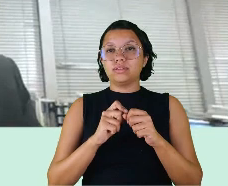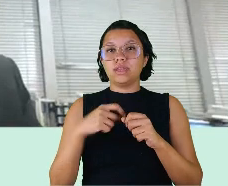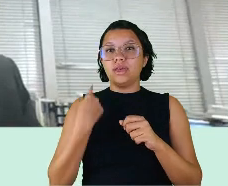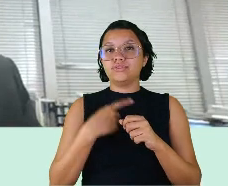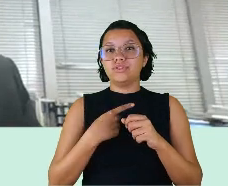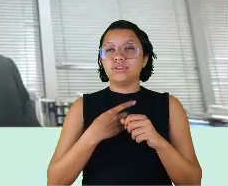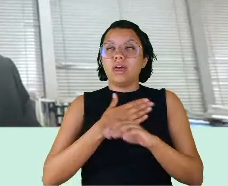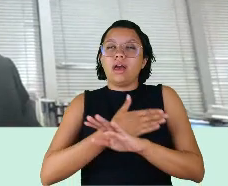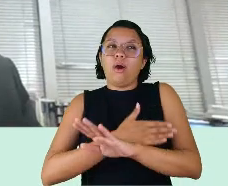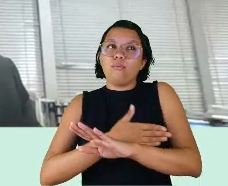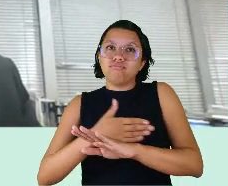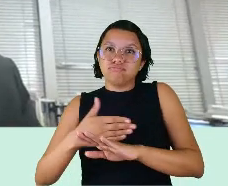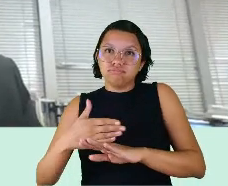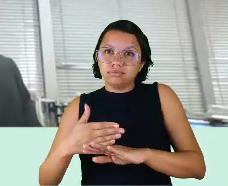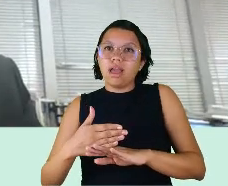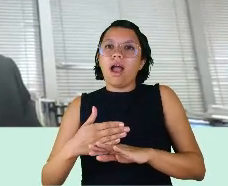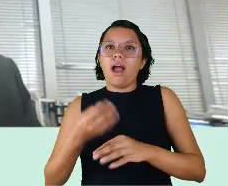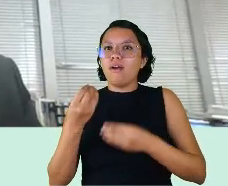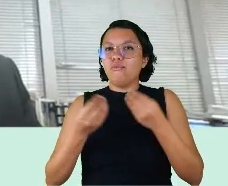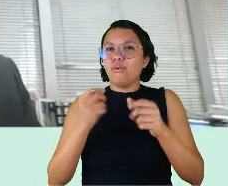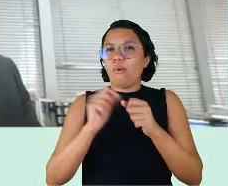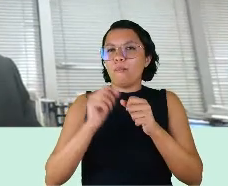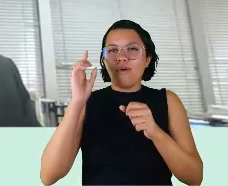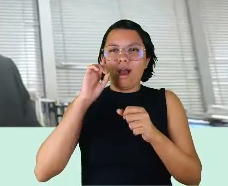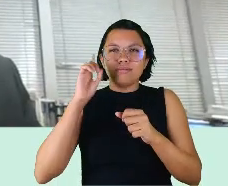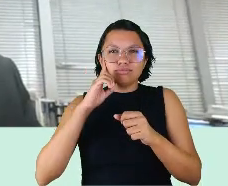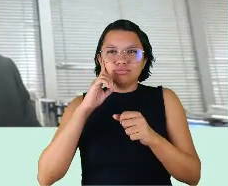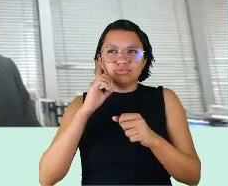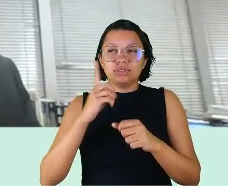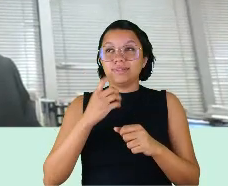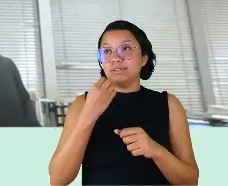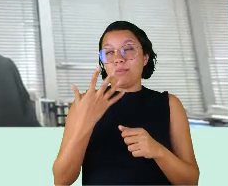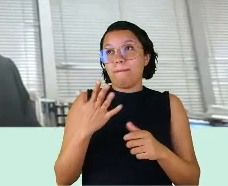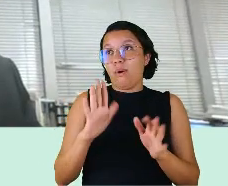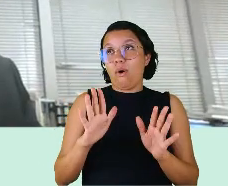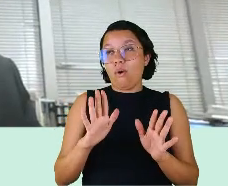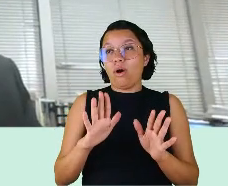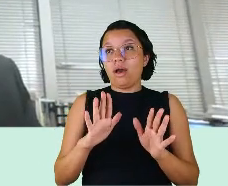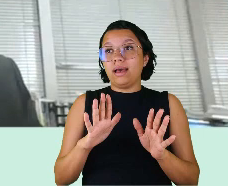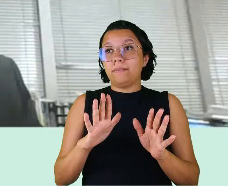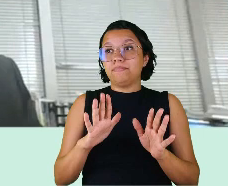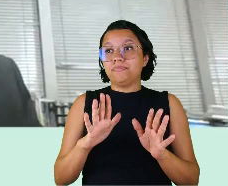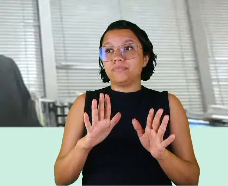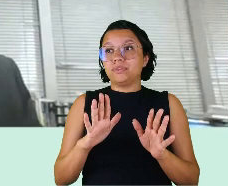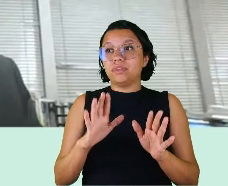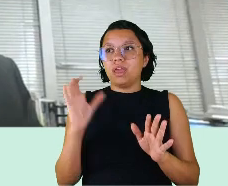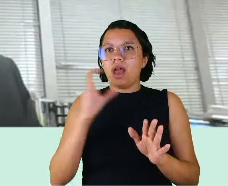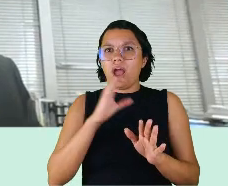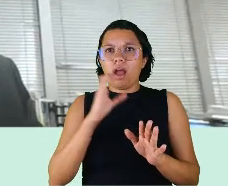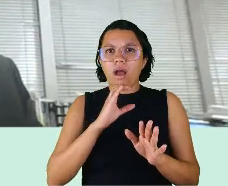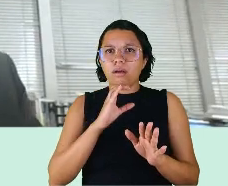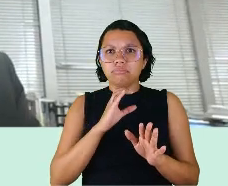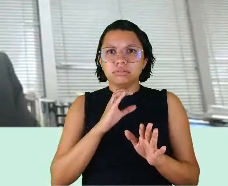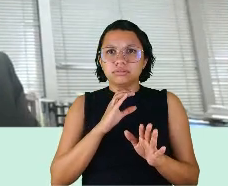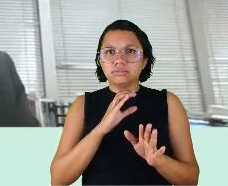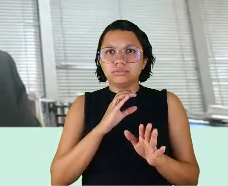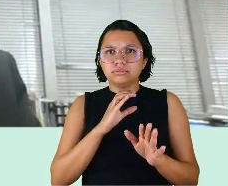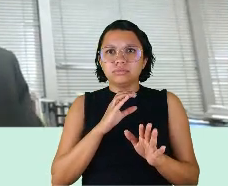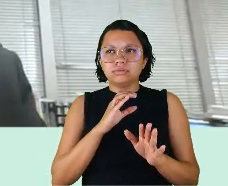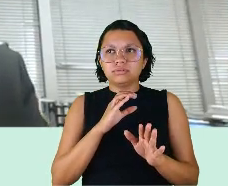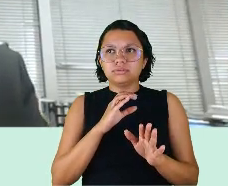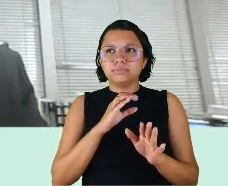está confortável nas rotinas que a gente tem, né? Mesmo que elas não sejam boas. E, de repente,